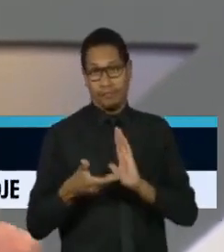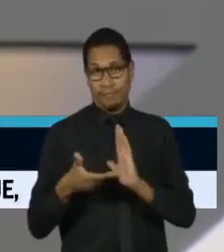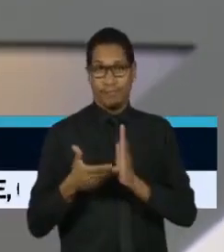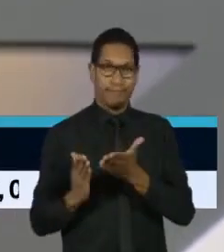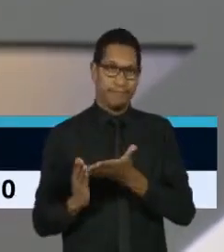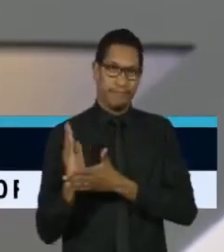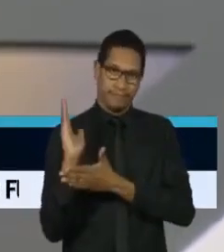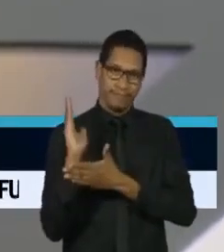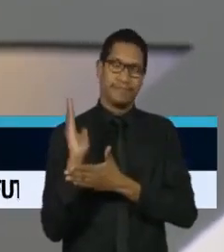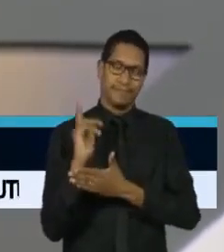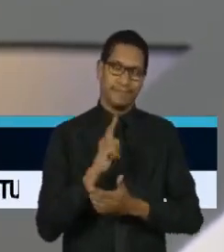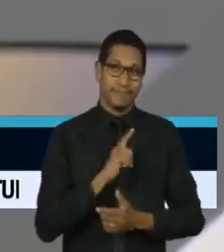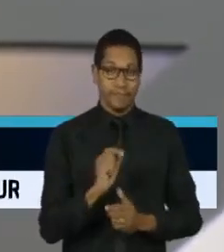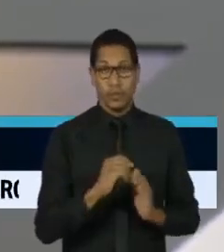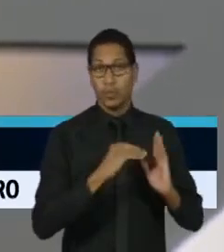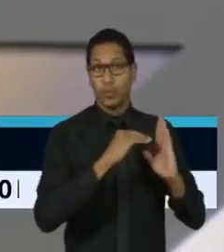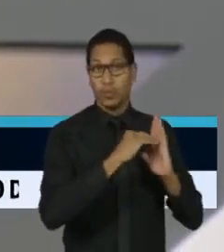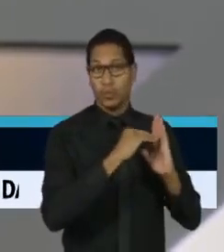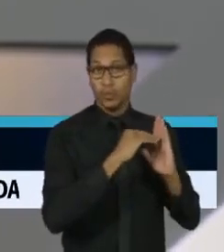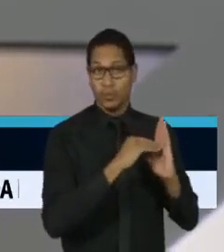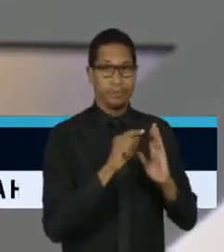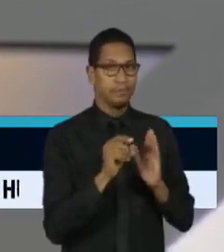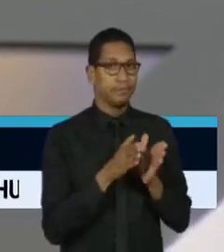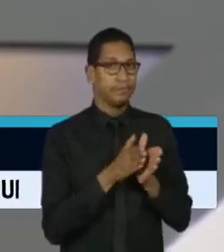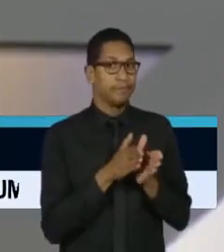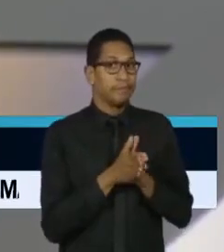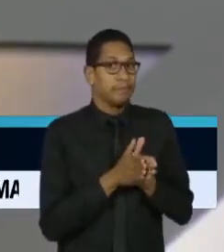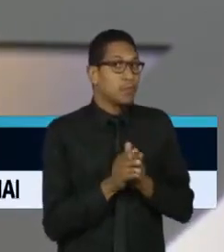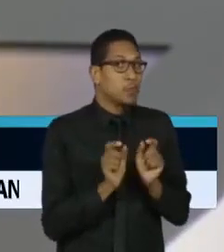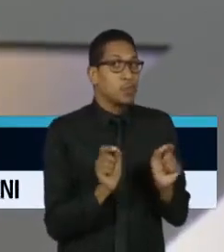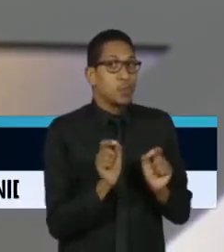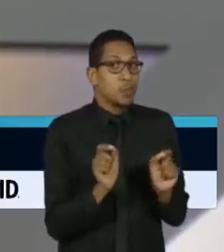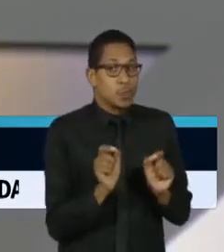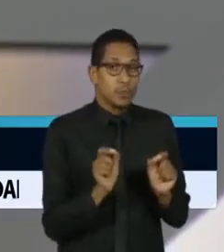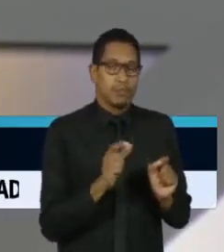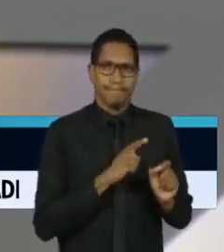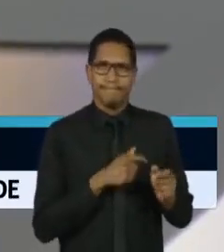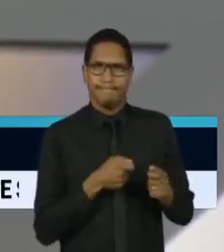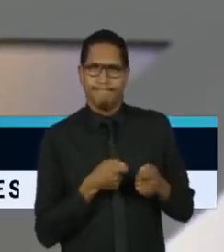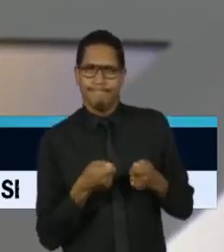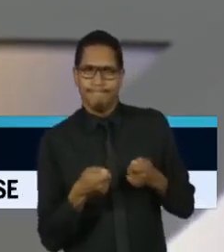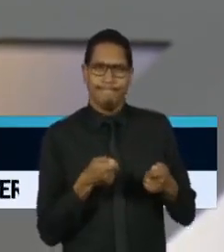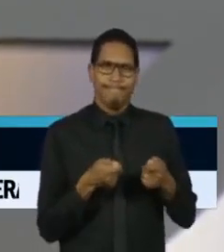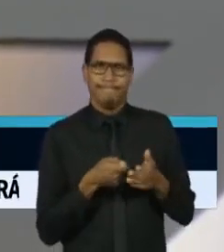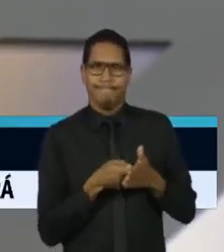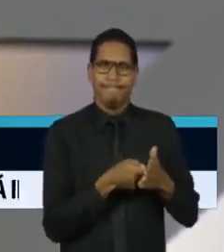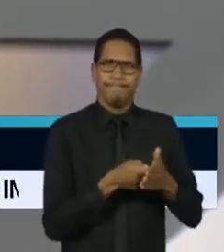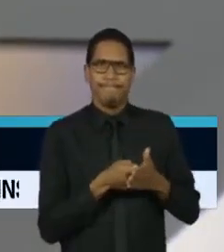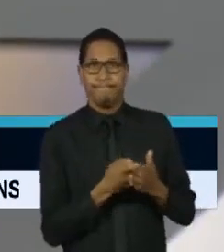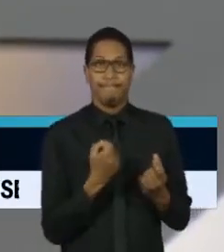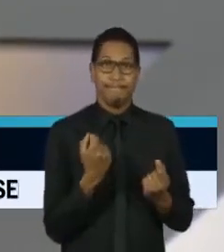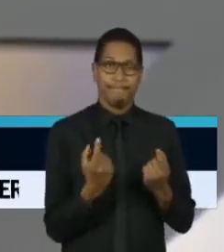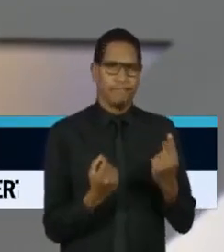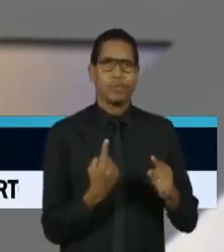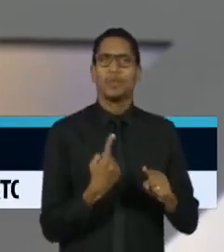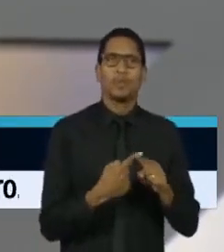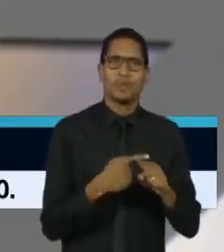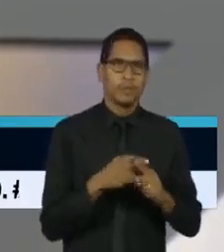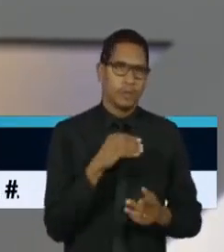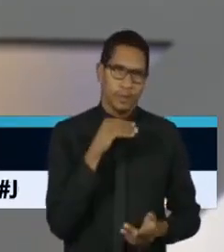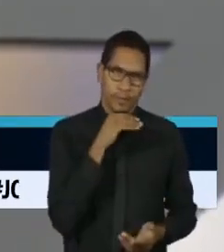cama é no senado a expectativa é que ela tenha muita resistência já tem uma presença de uma razão óbvia